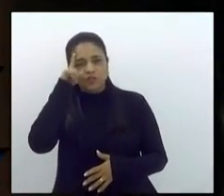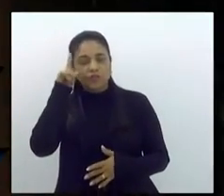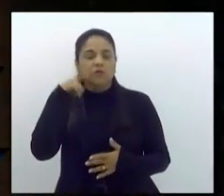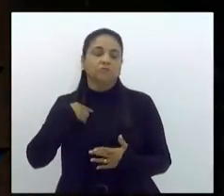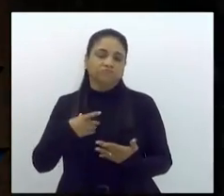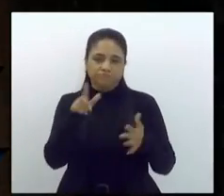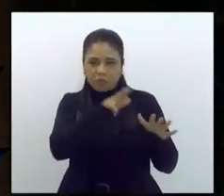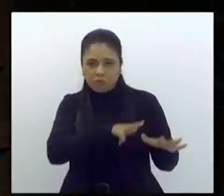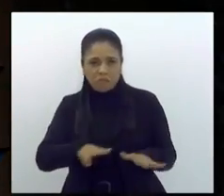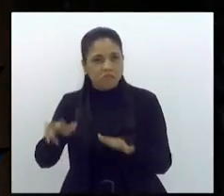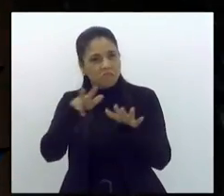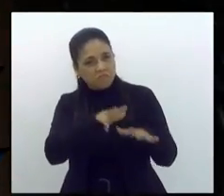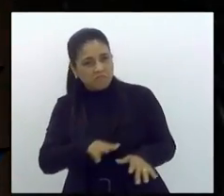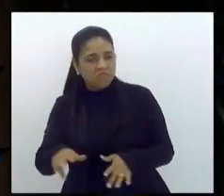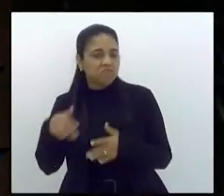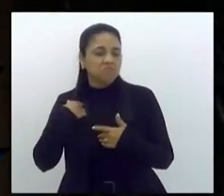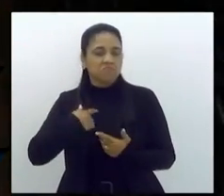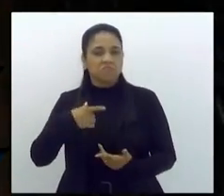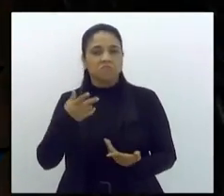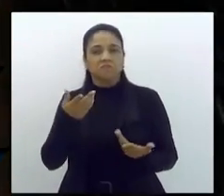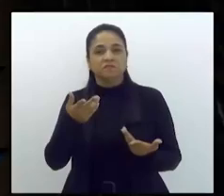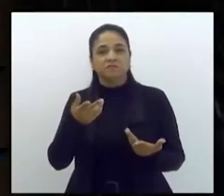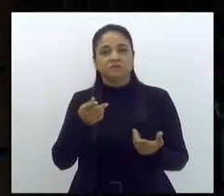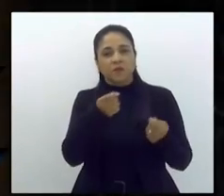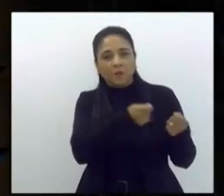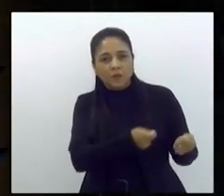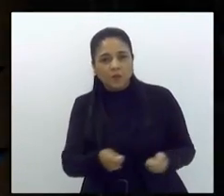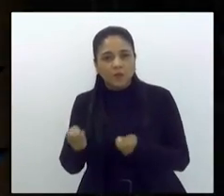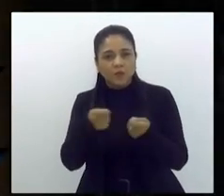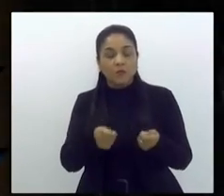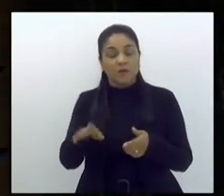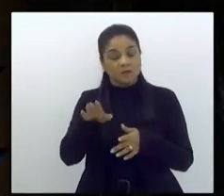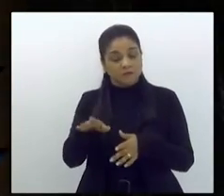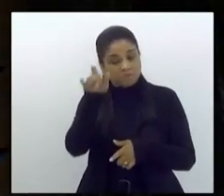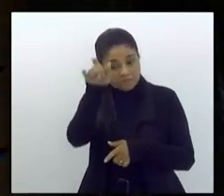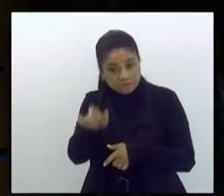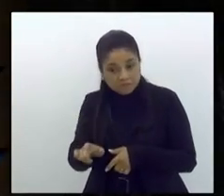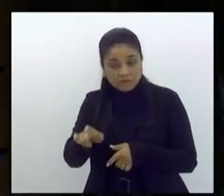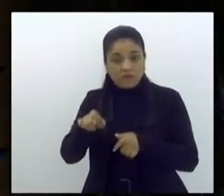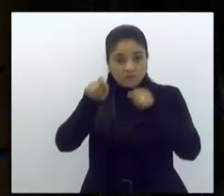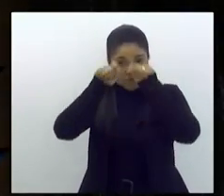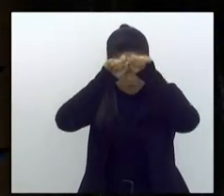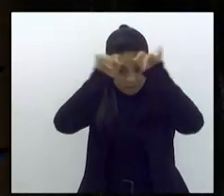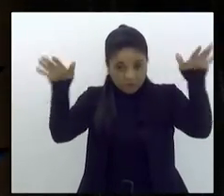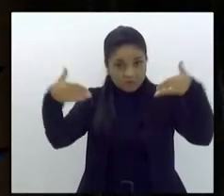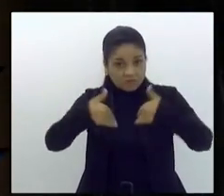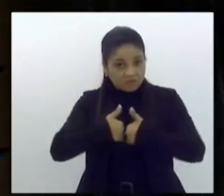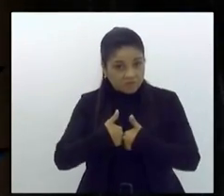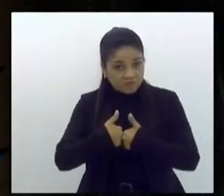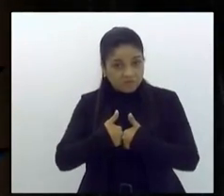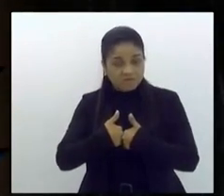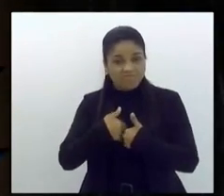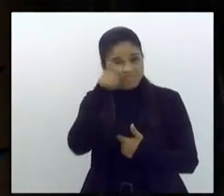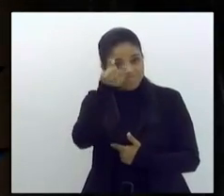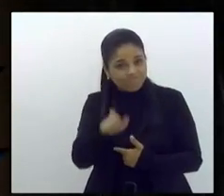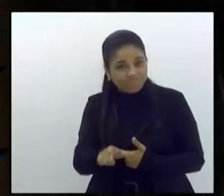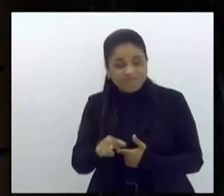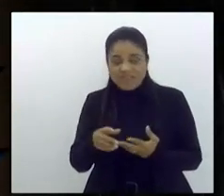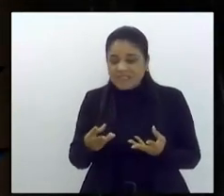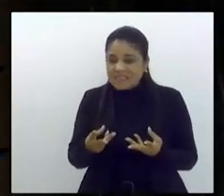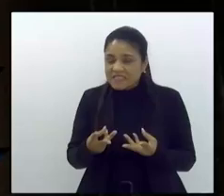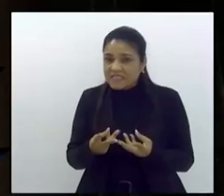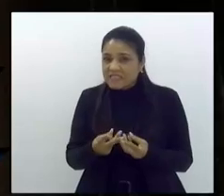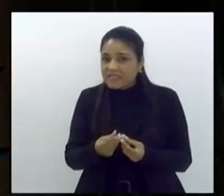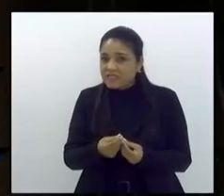cotidiana mas para a pessoa possui o transtorno do espectro autista Isto é um é muito sensível